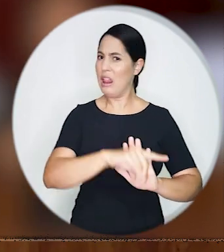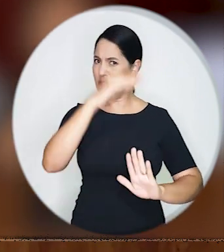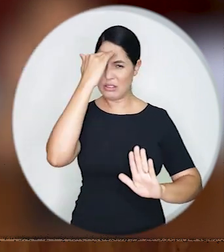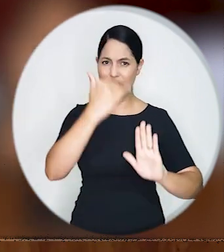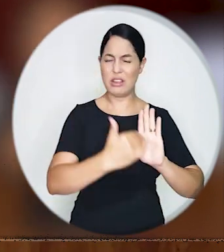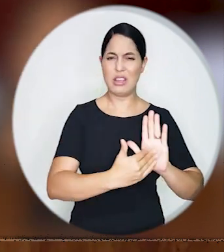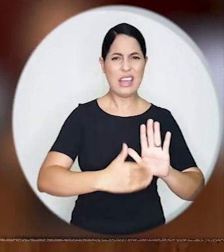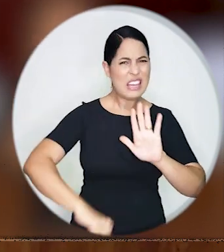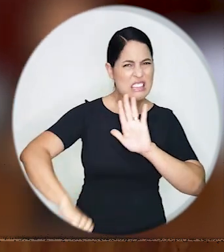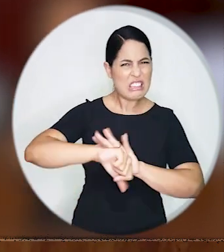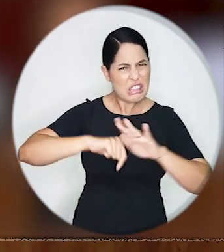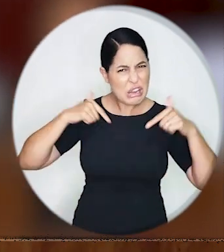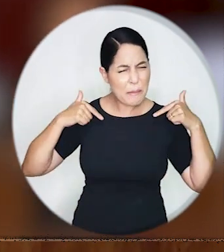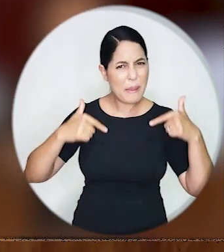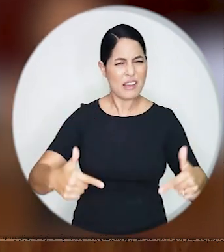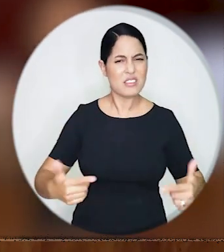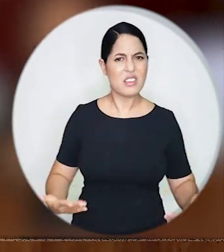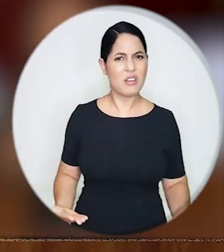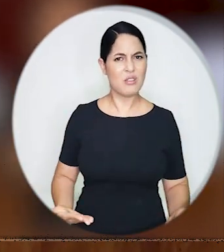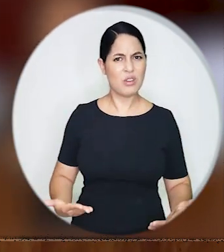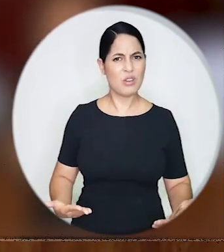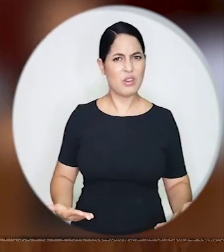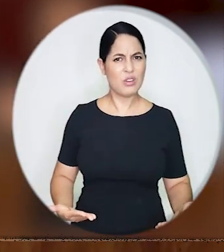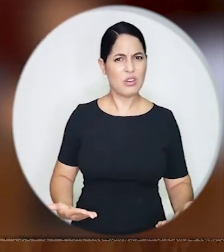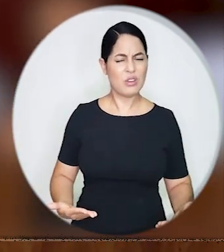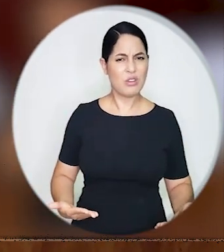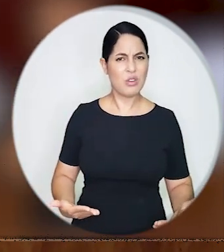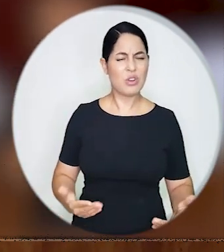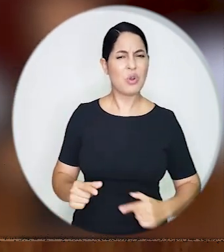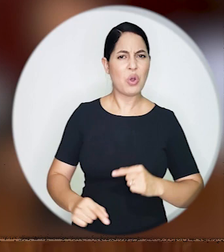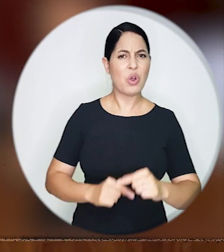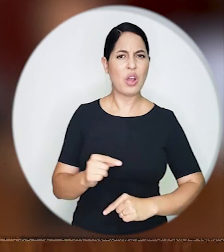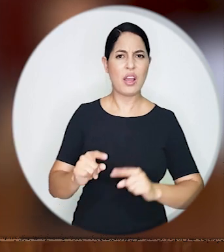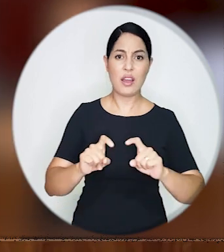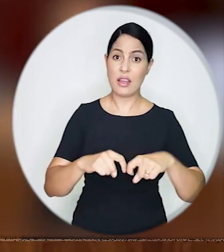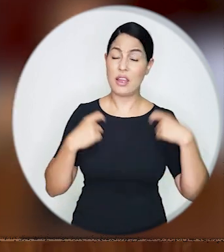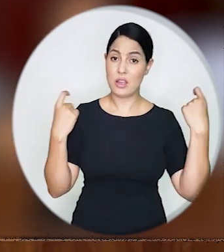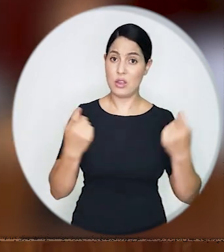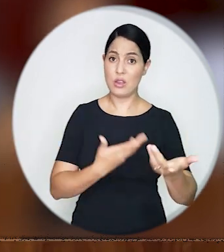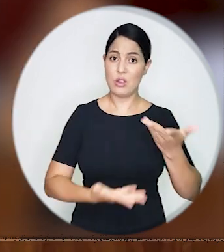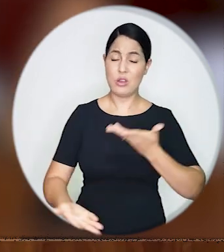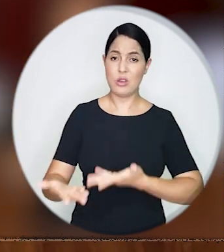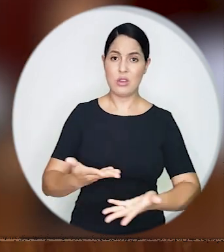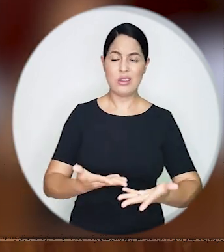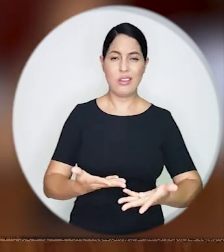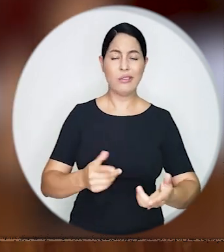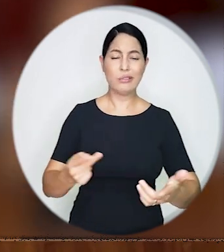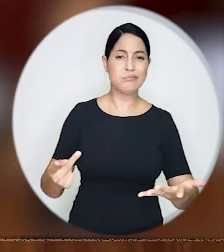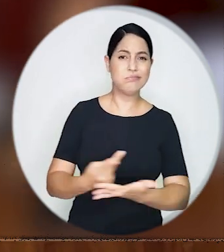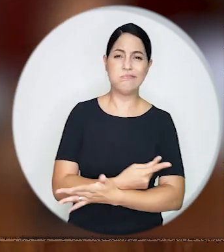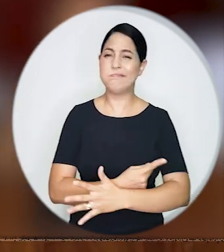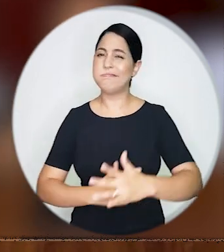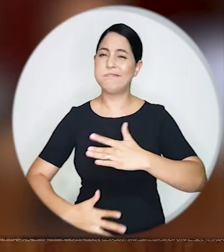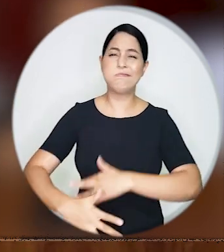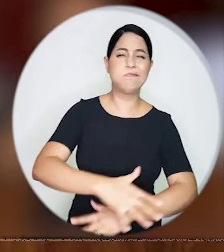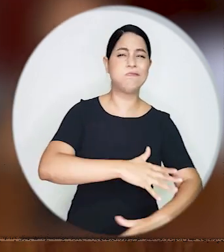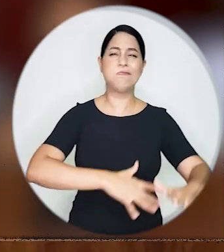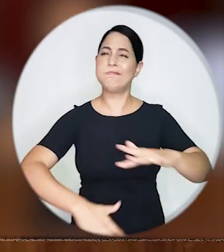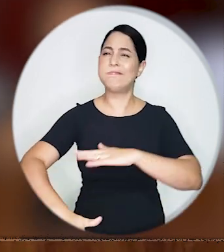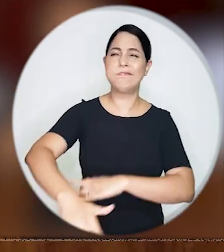de desvirtuamento ilícito e criminoso do exercício do direito de reunião e